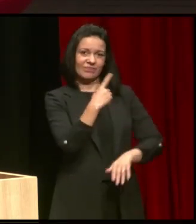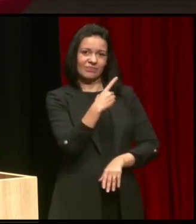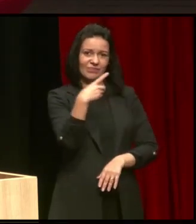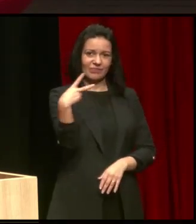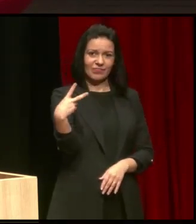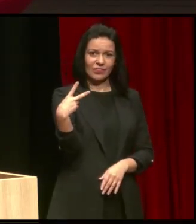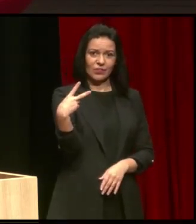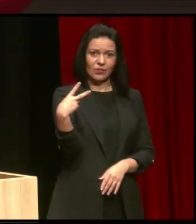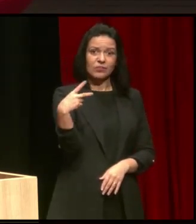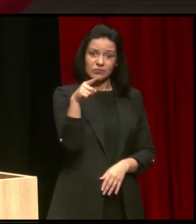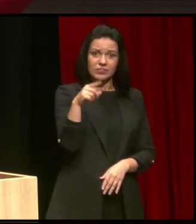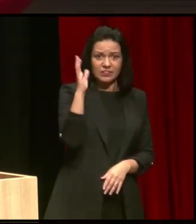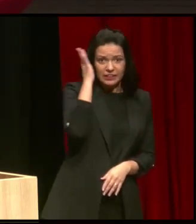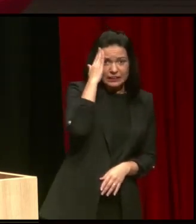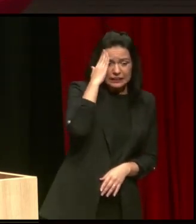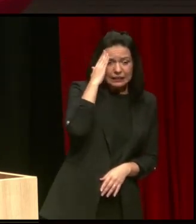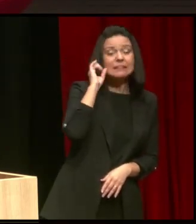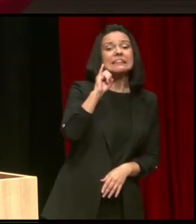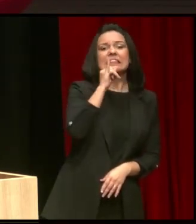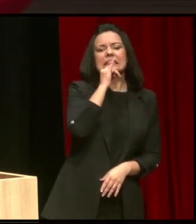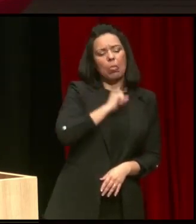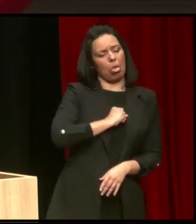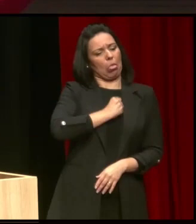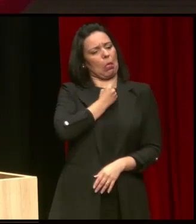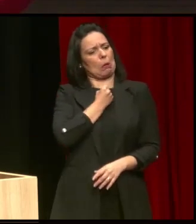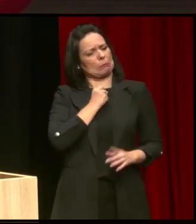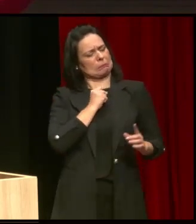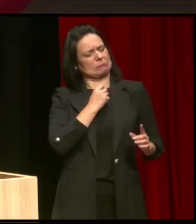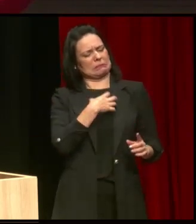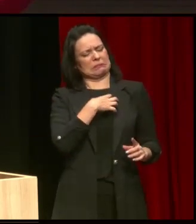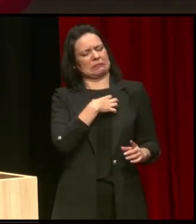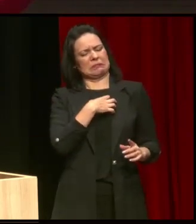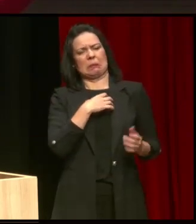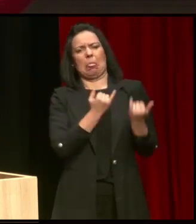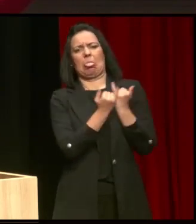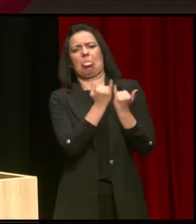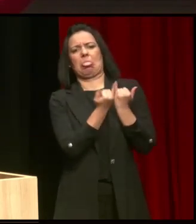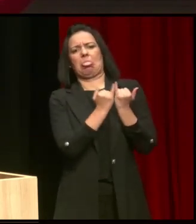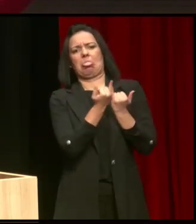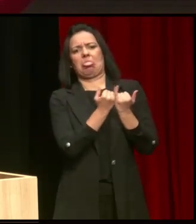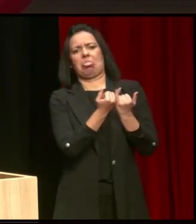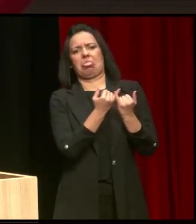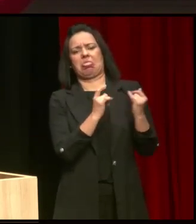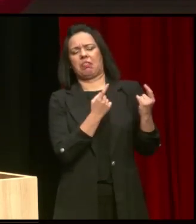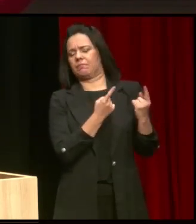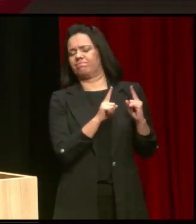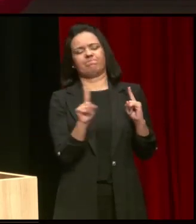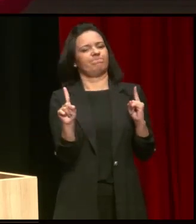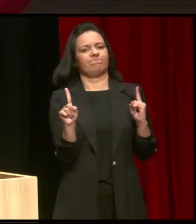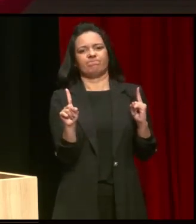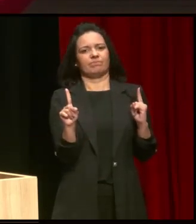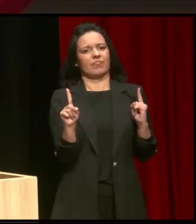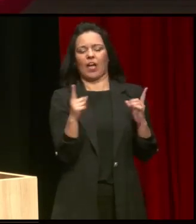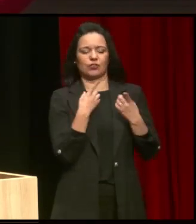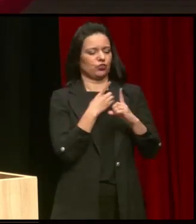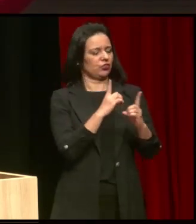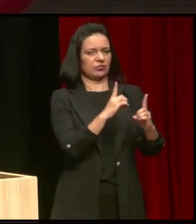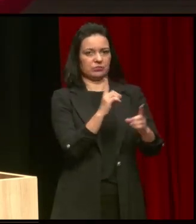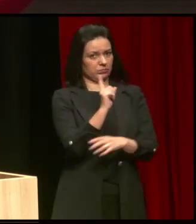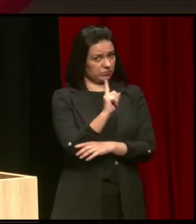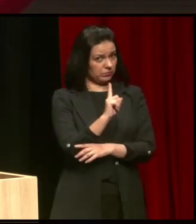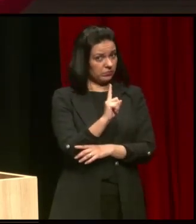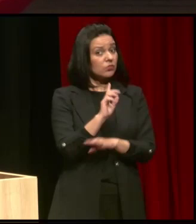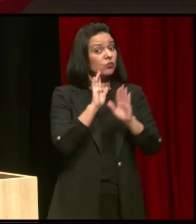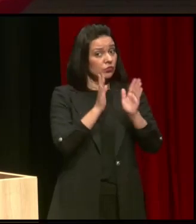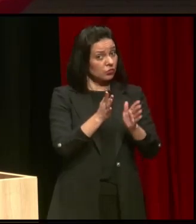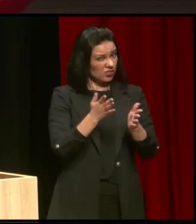vocês são meus discípulos se vocês ficarem odiando um ao outro. Se vocês ficarem fofocando um ao outro. Esse aí vocês vão saber que são meus discípulos. É isso que Jesus fala